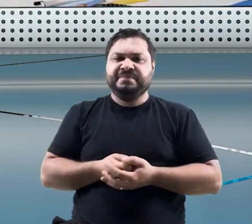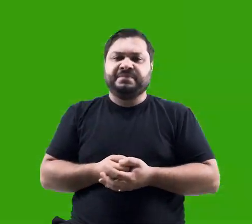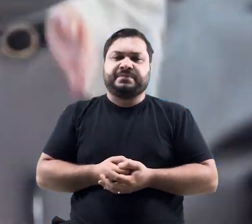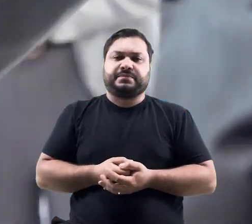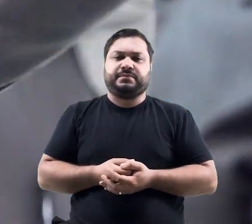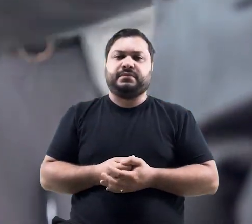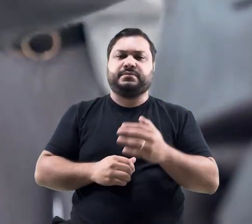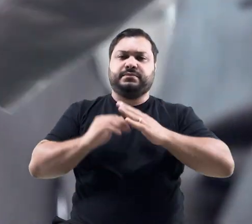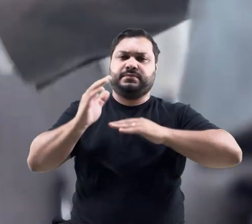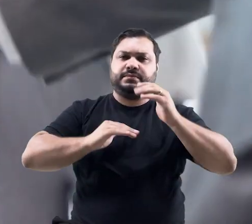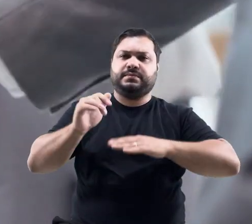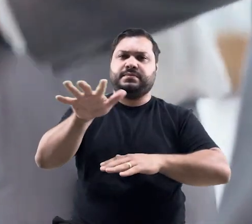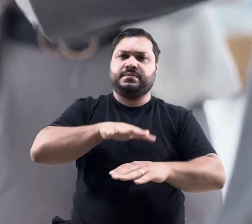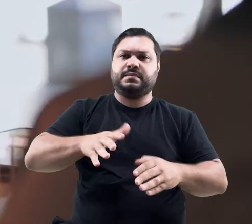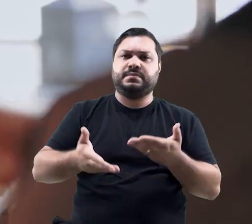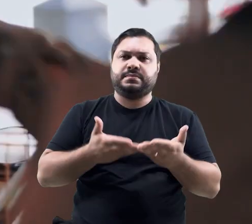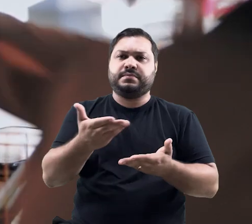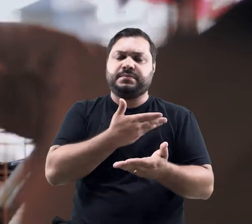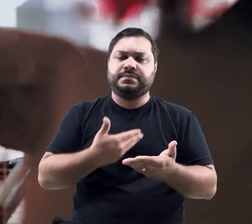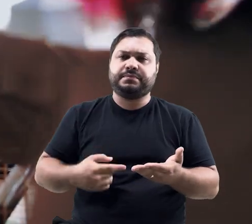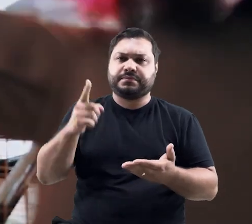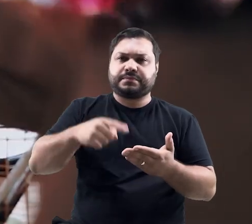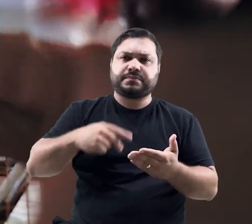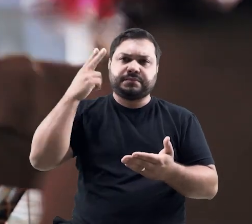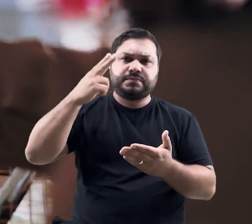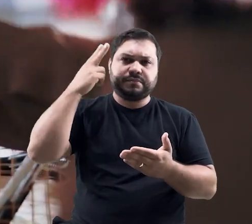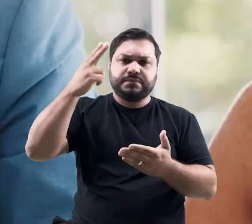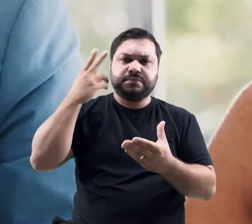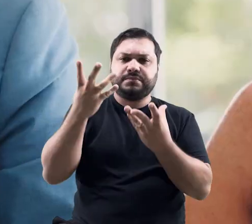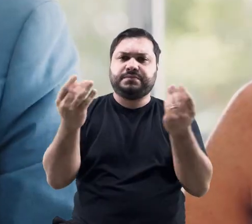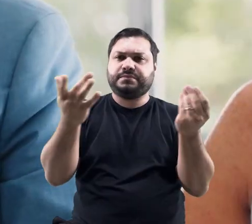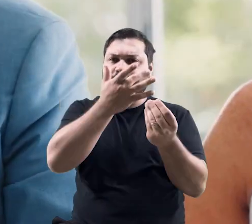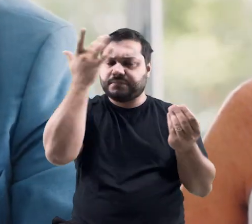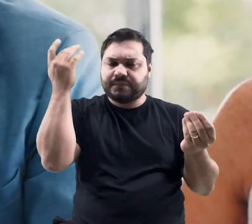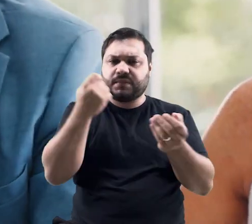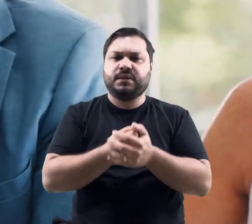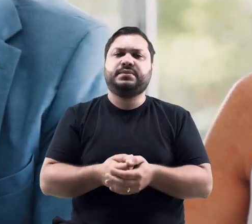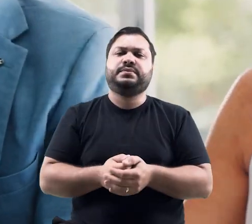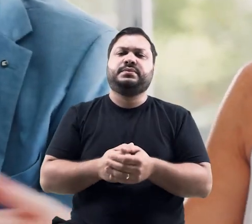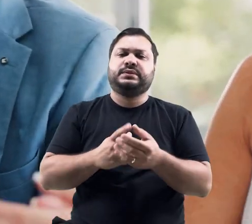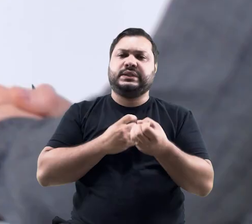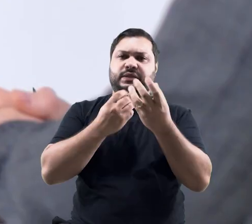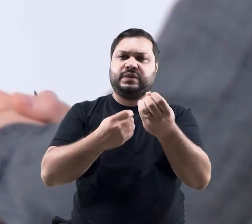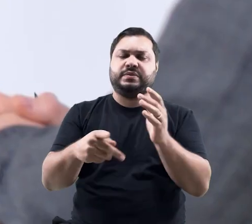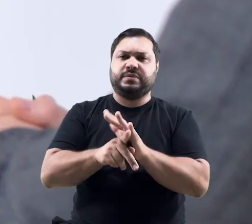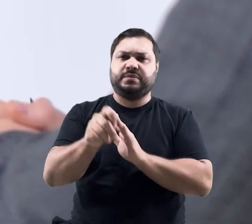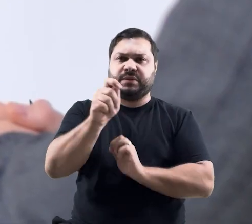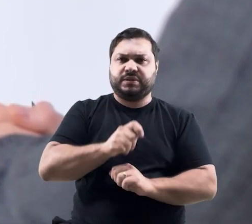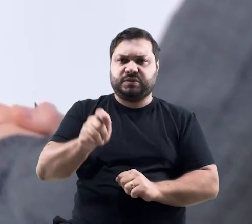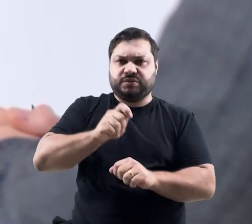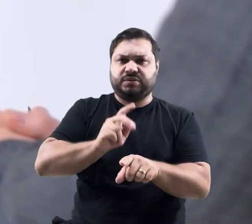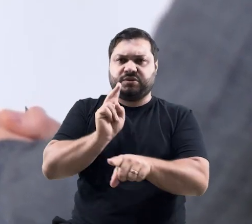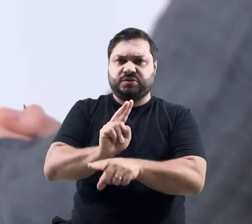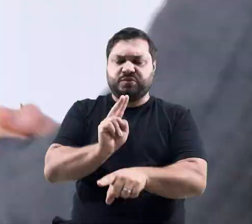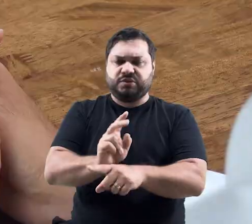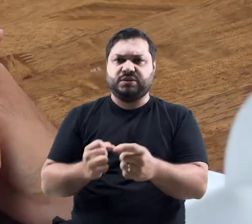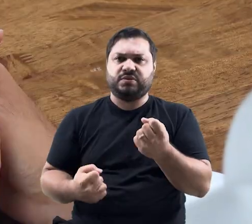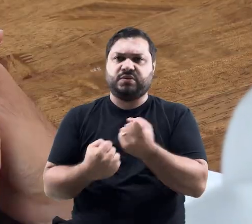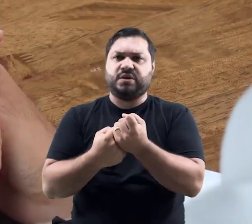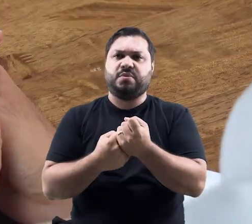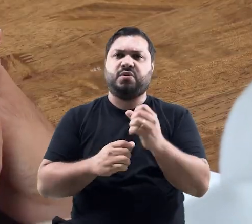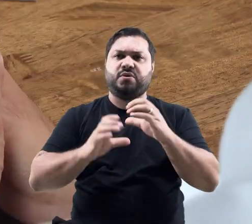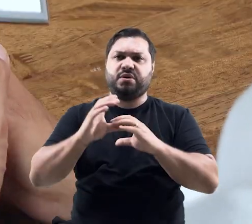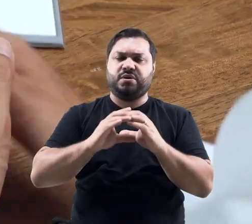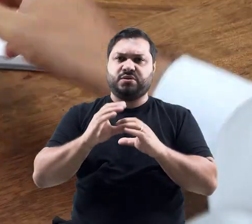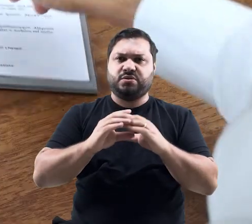agora. A carreira no serviço público é um sonho para muitas pessoas. Dados da Associação de